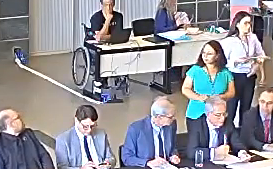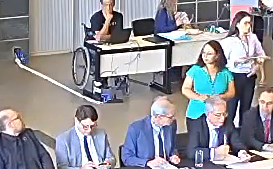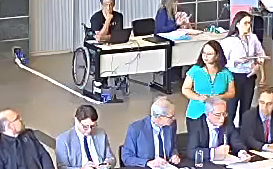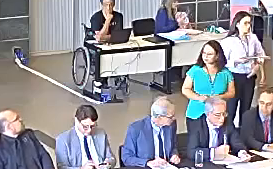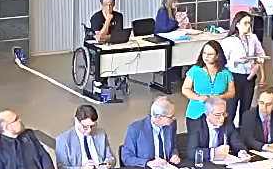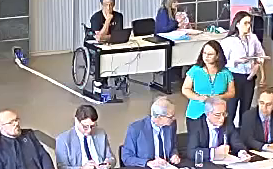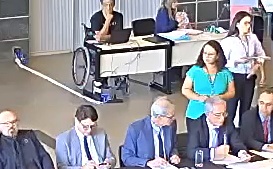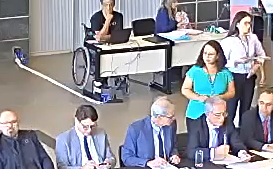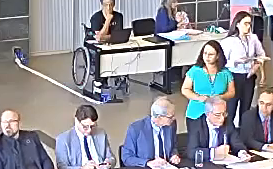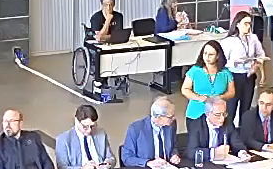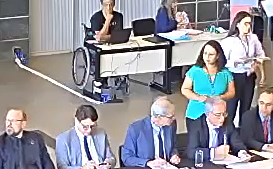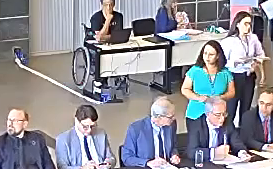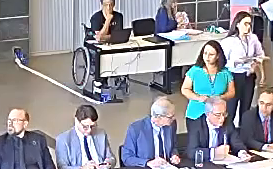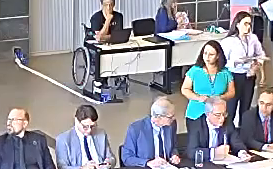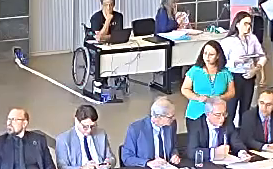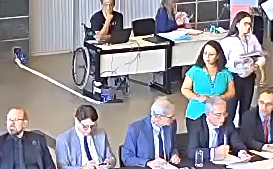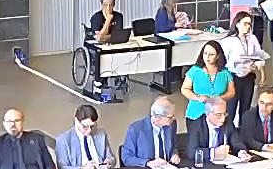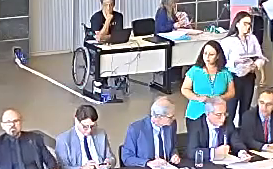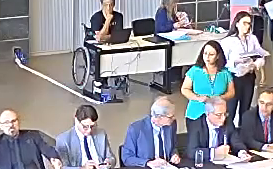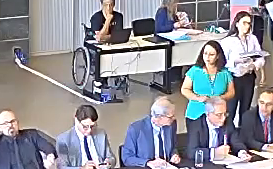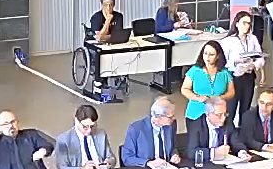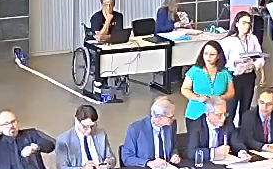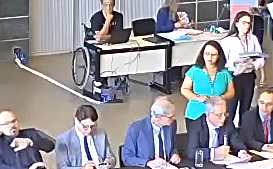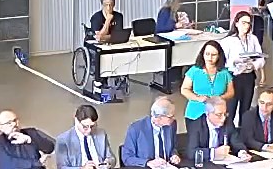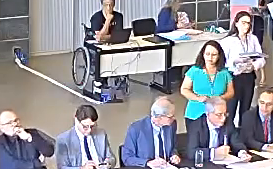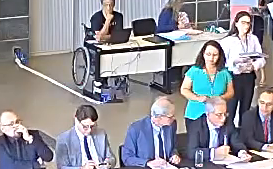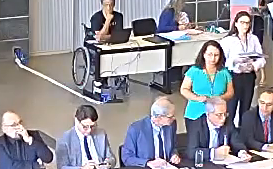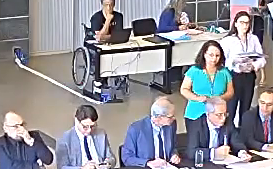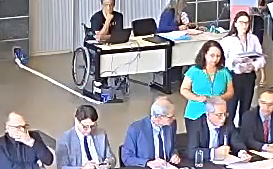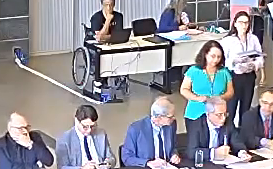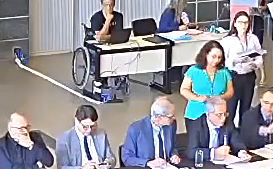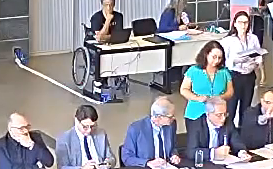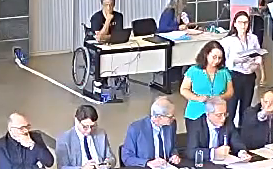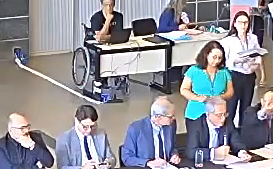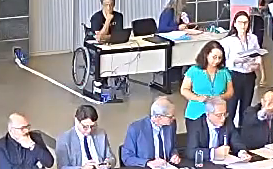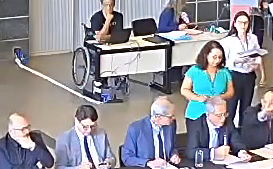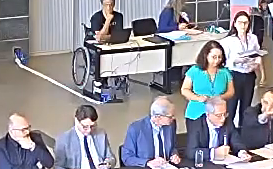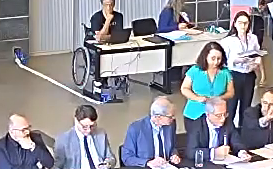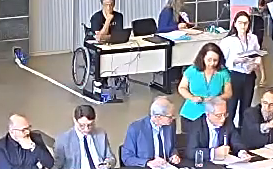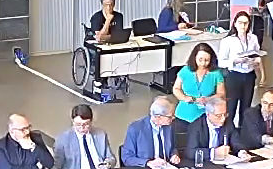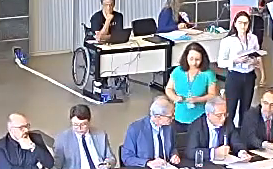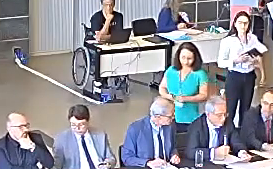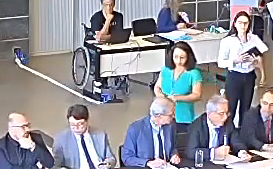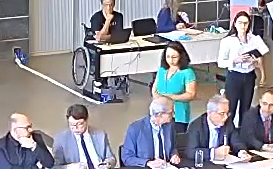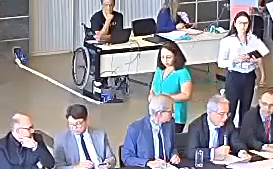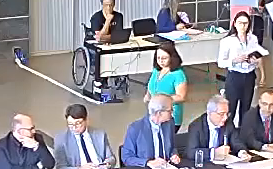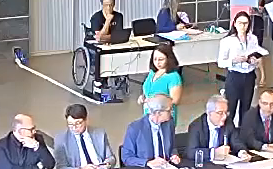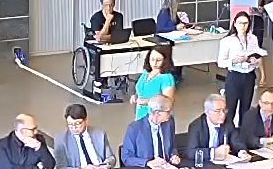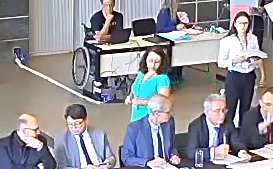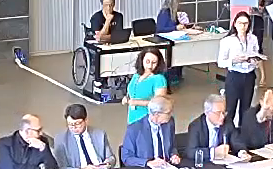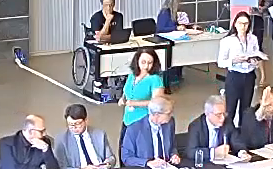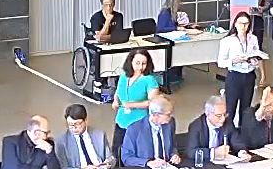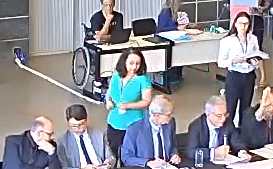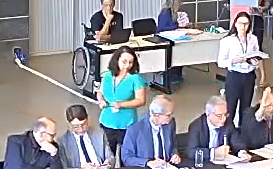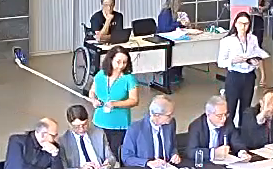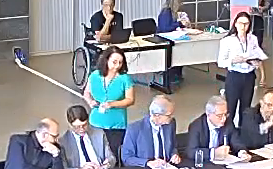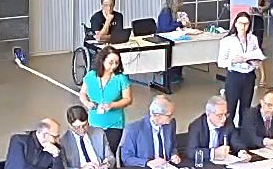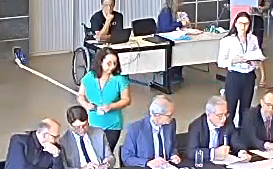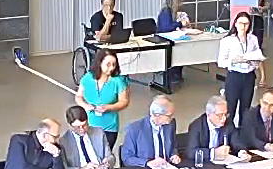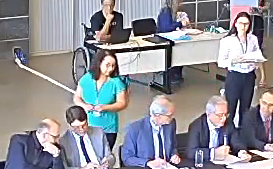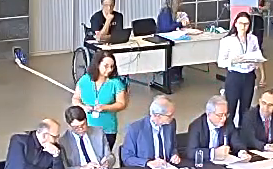empresa transur transporte rodoviário Mansur Edilson salati aqui à minha esquerda